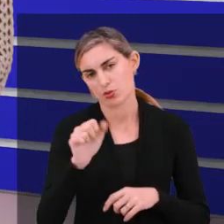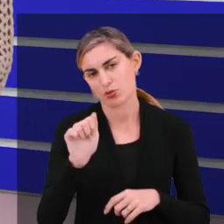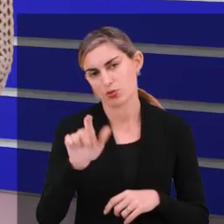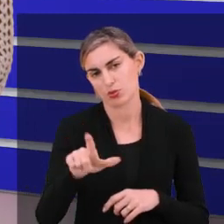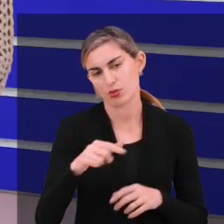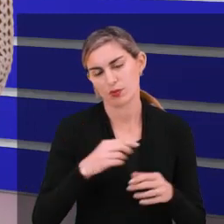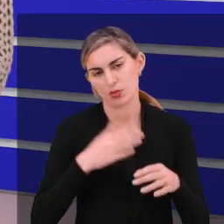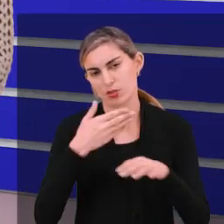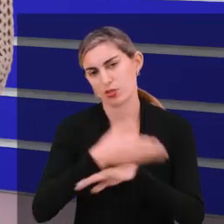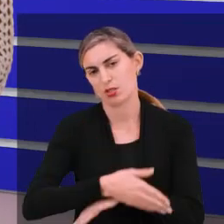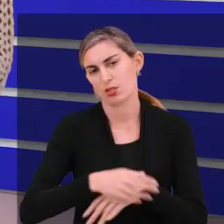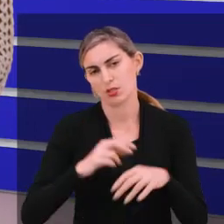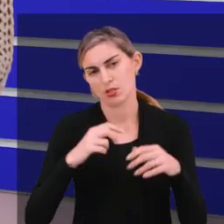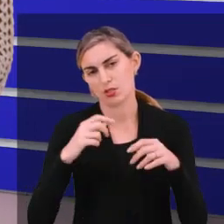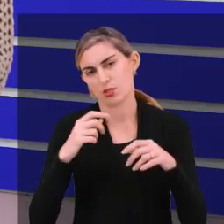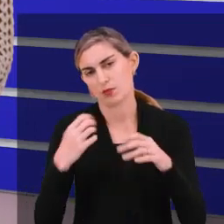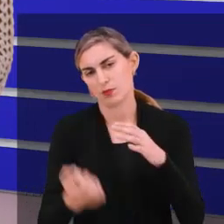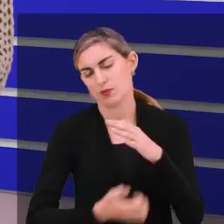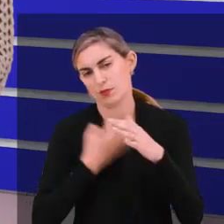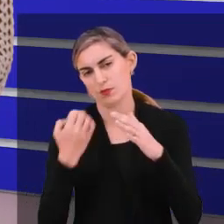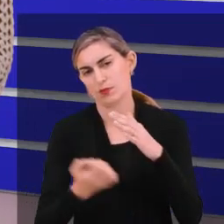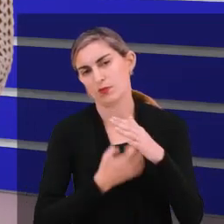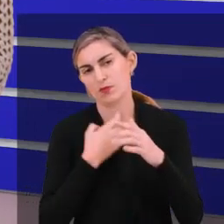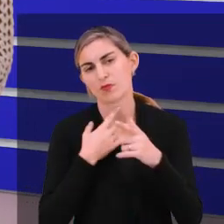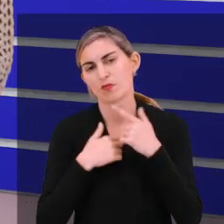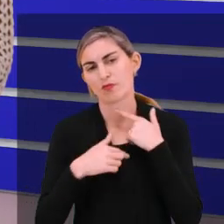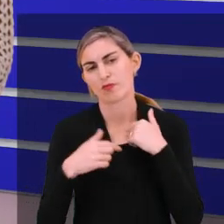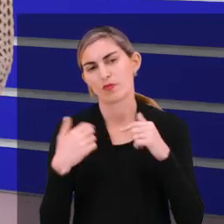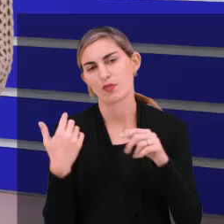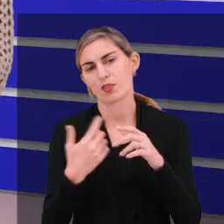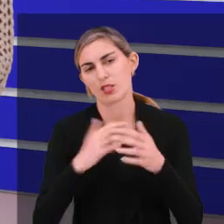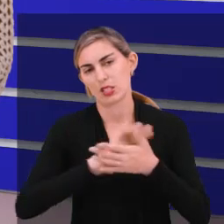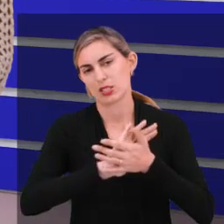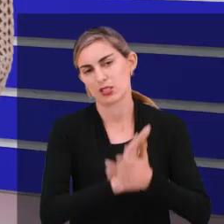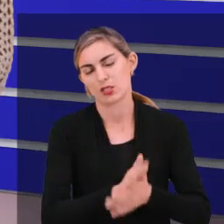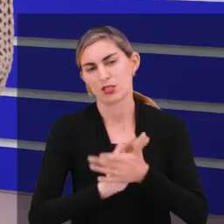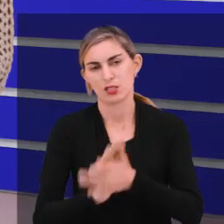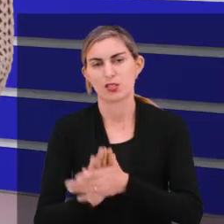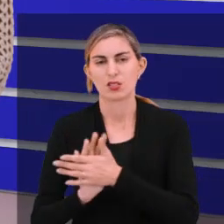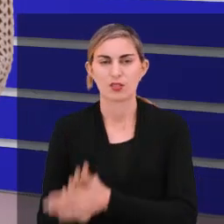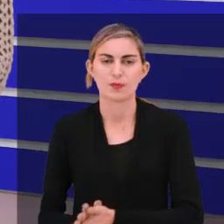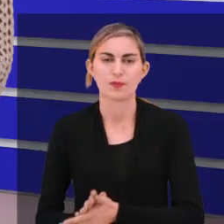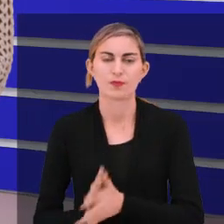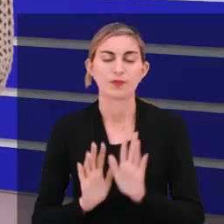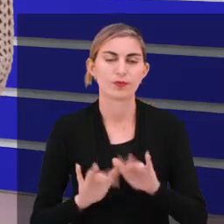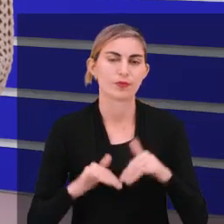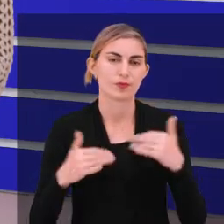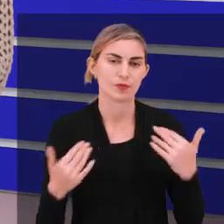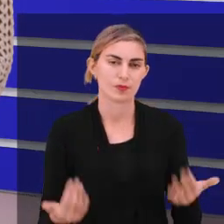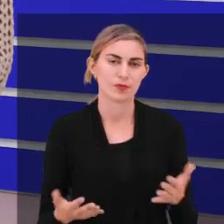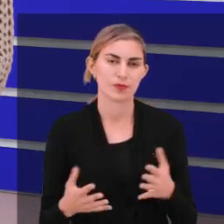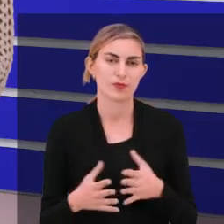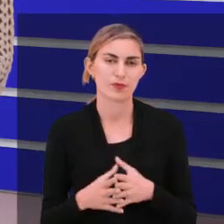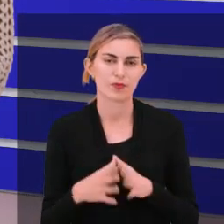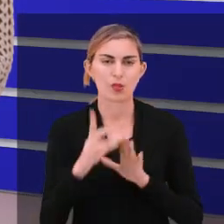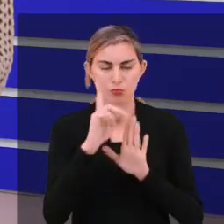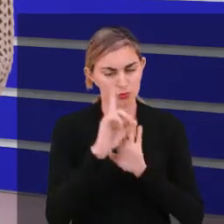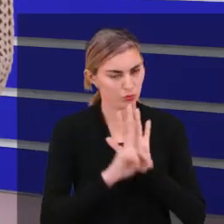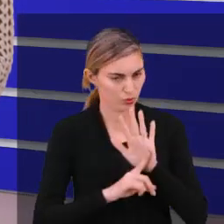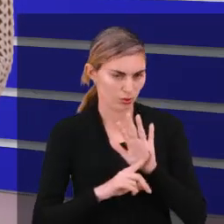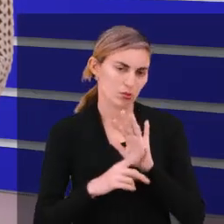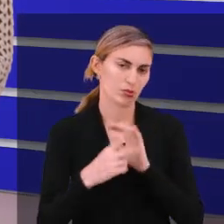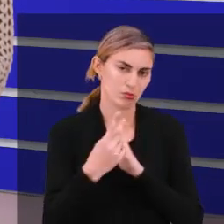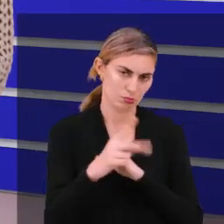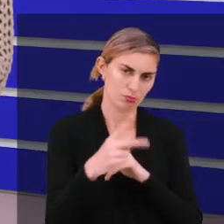você entra na empresa que você tinha vontade de entrar, você é descriminalizado. Né? Então, é um